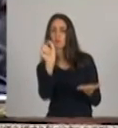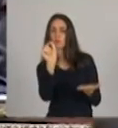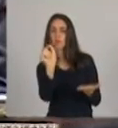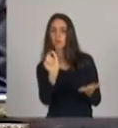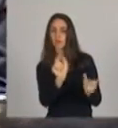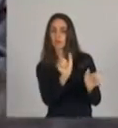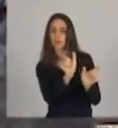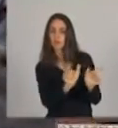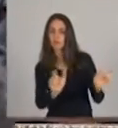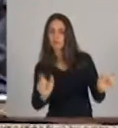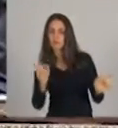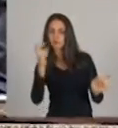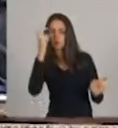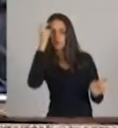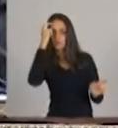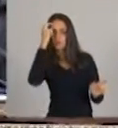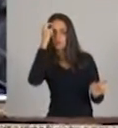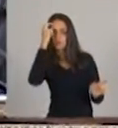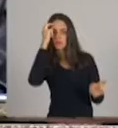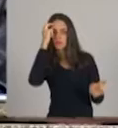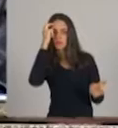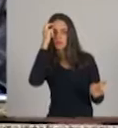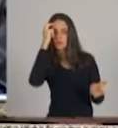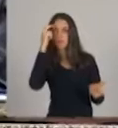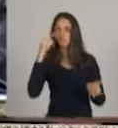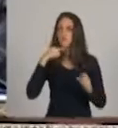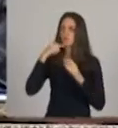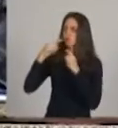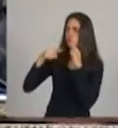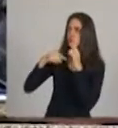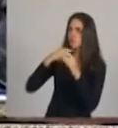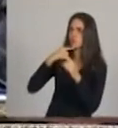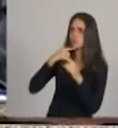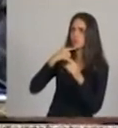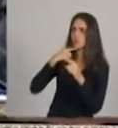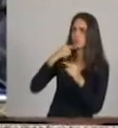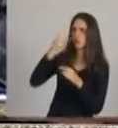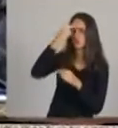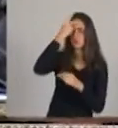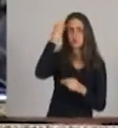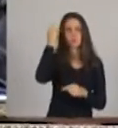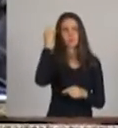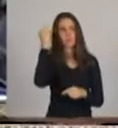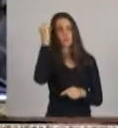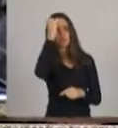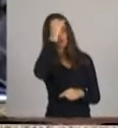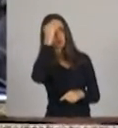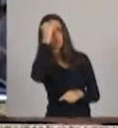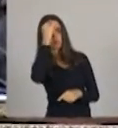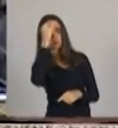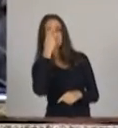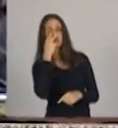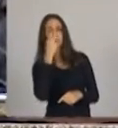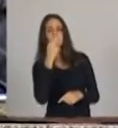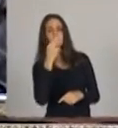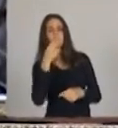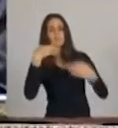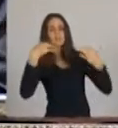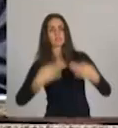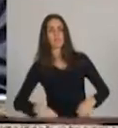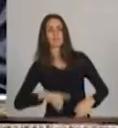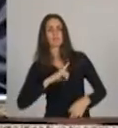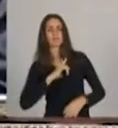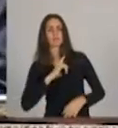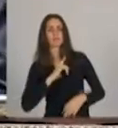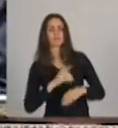pessoas inteligentes estão cheias de dúvida e as pessoas idiotas estão cheias de